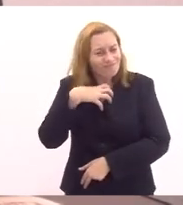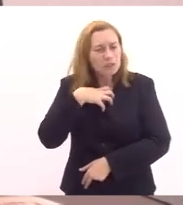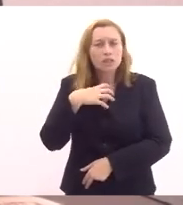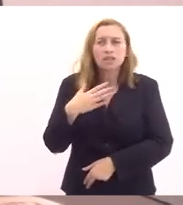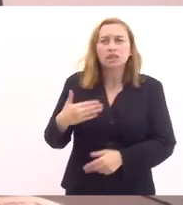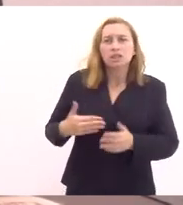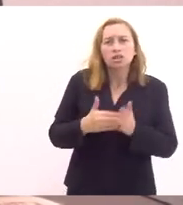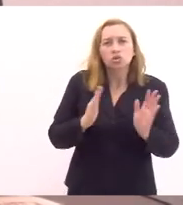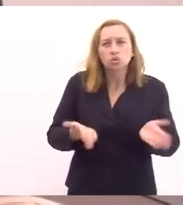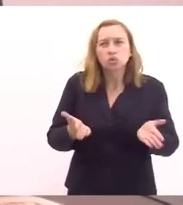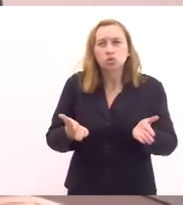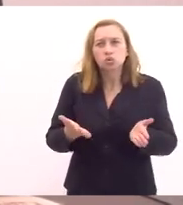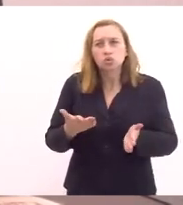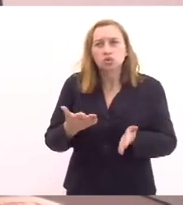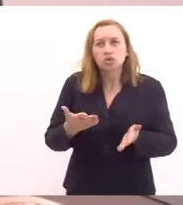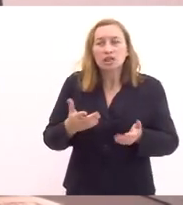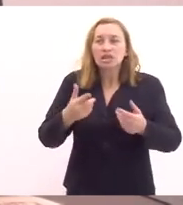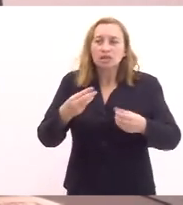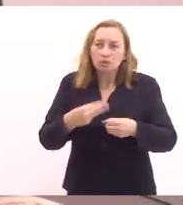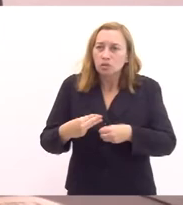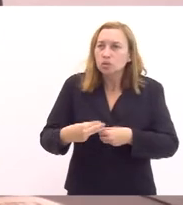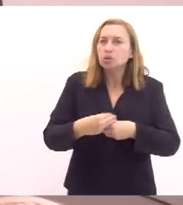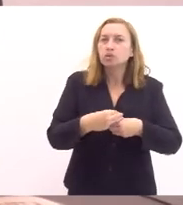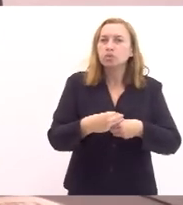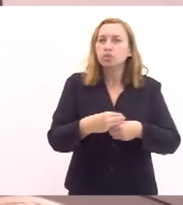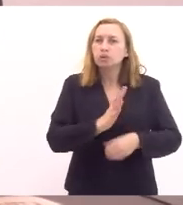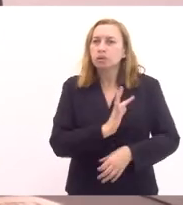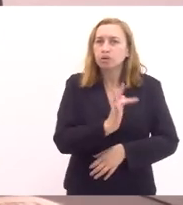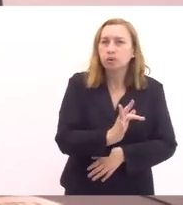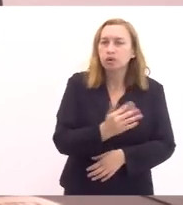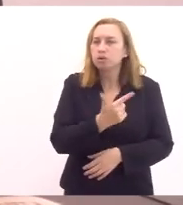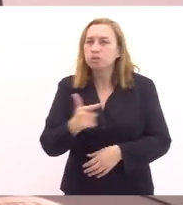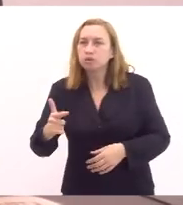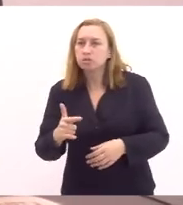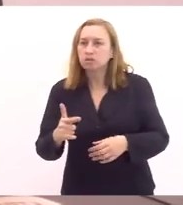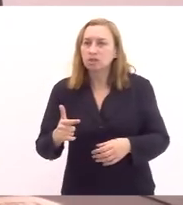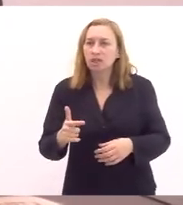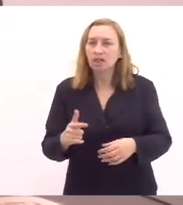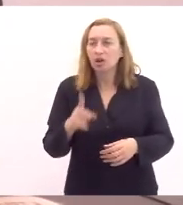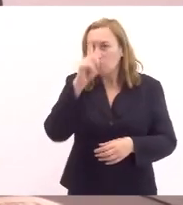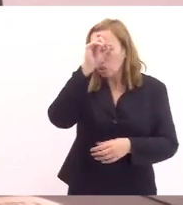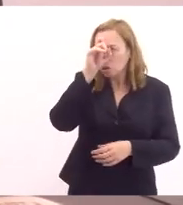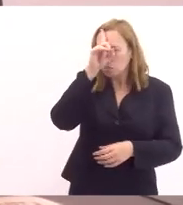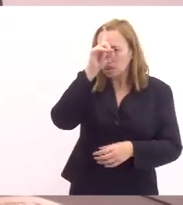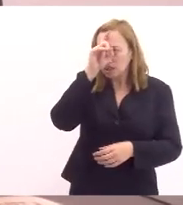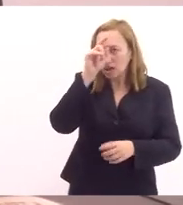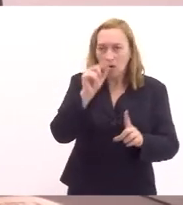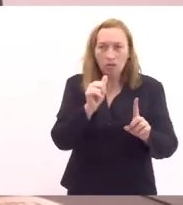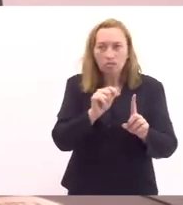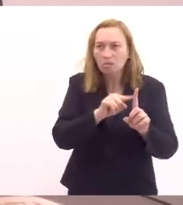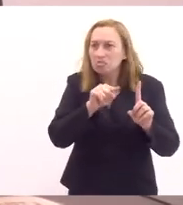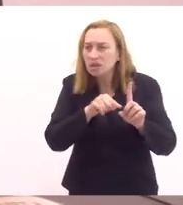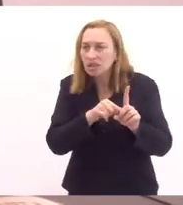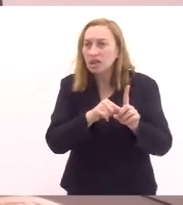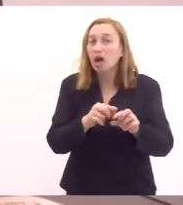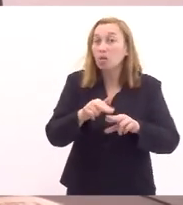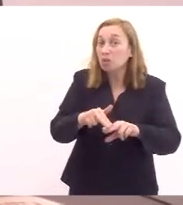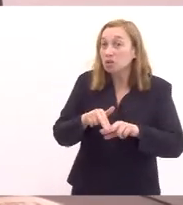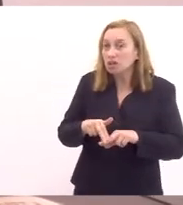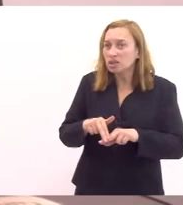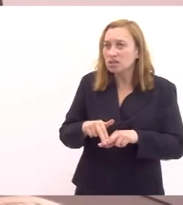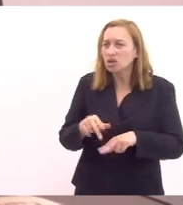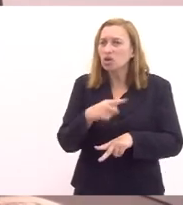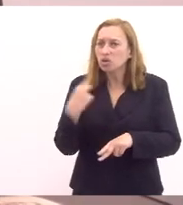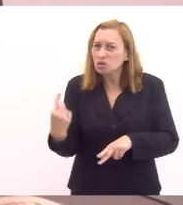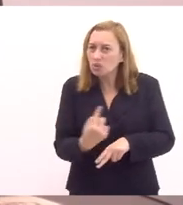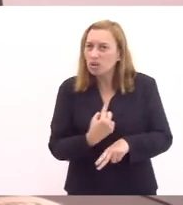até hoje a gente tem municípios da Baixada que não tem maternidades né nem para o risco habitual e por conta disso